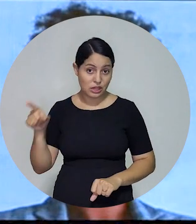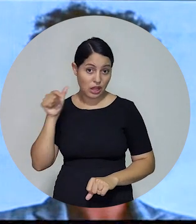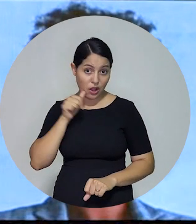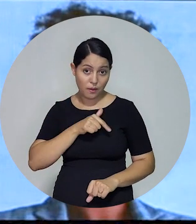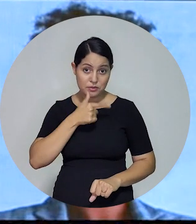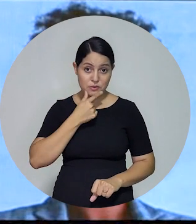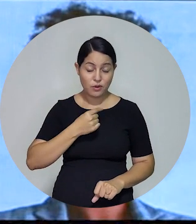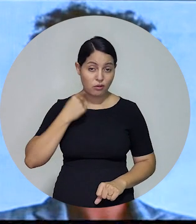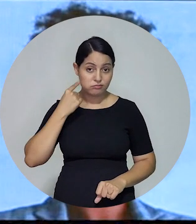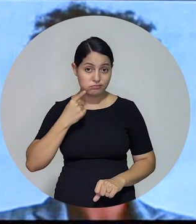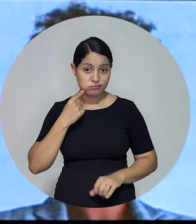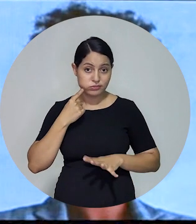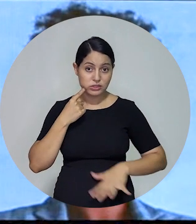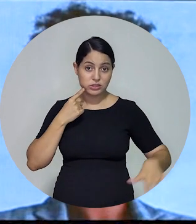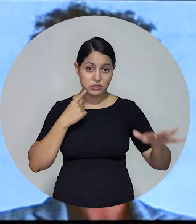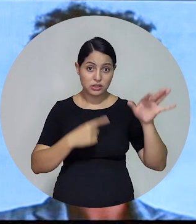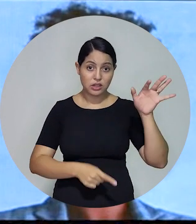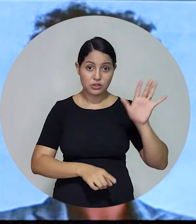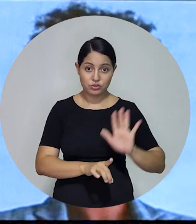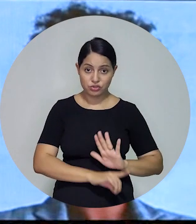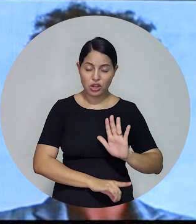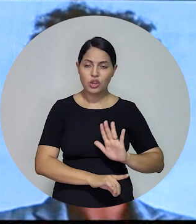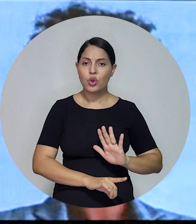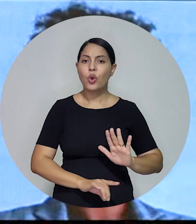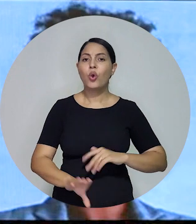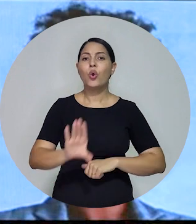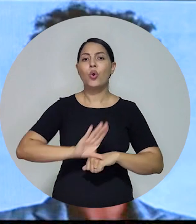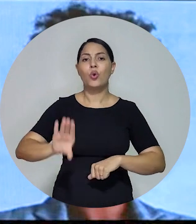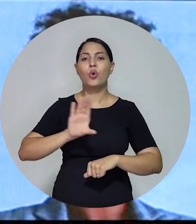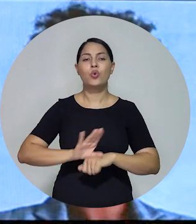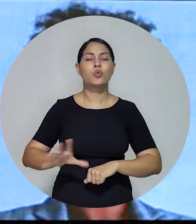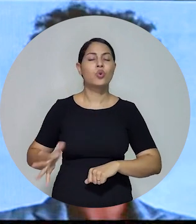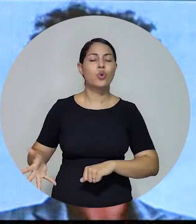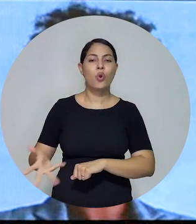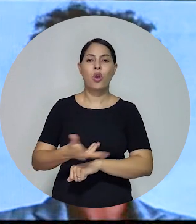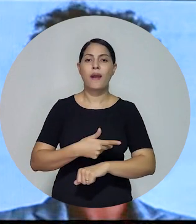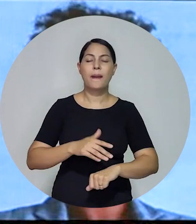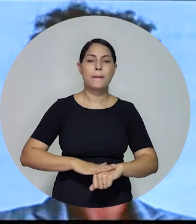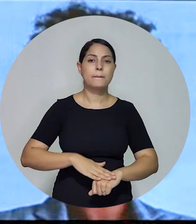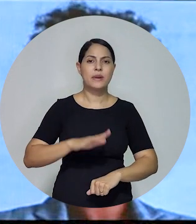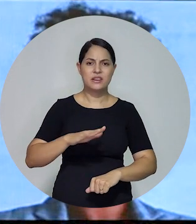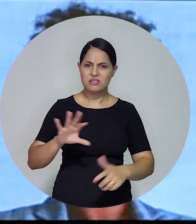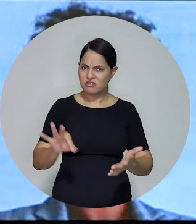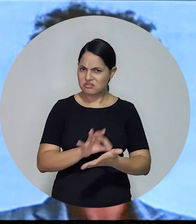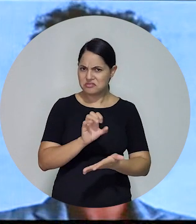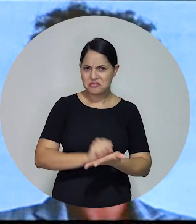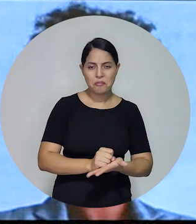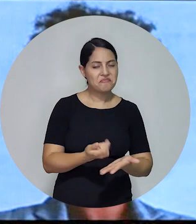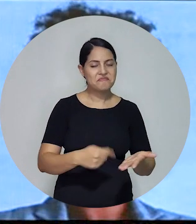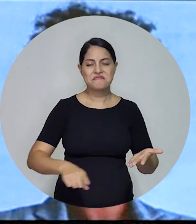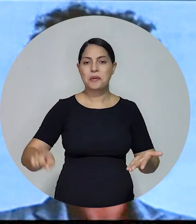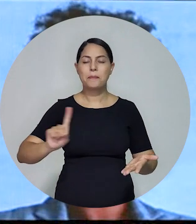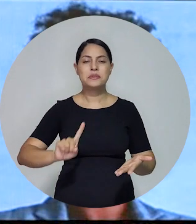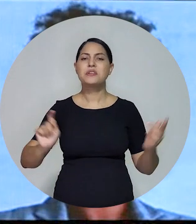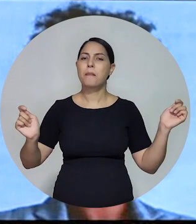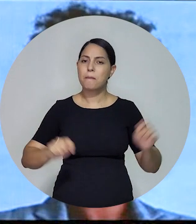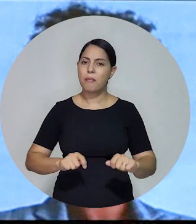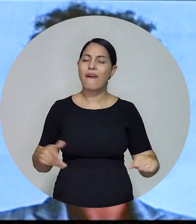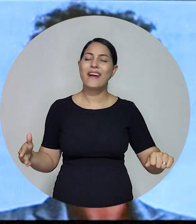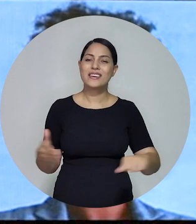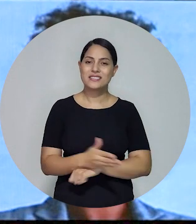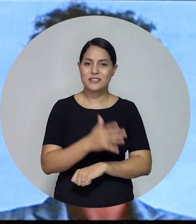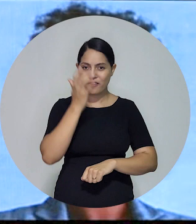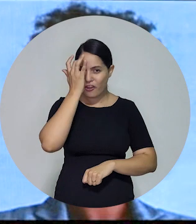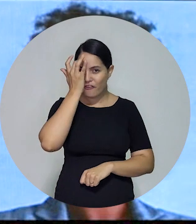entregando gratuitamente para os advogados, para as advogadas e para os operadores de direito um curso com excelência, que não precisa de